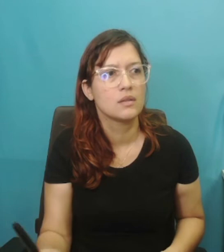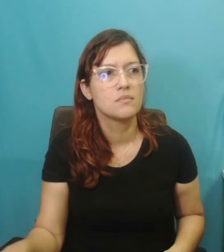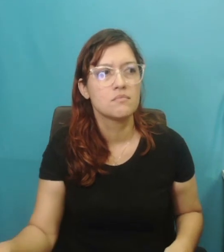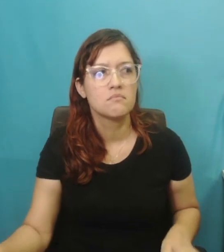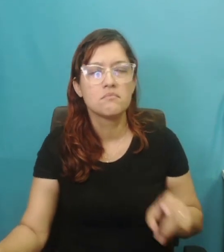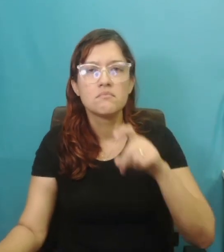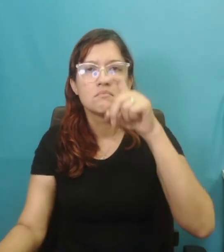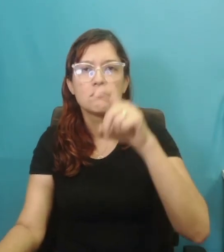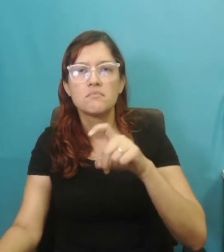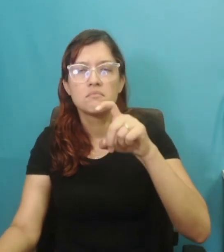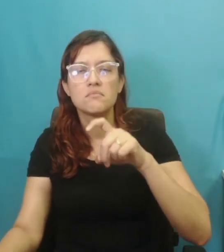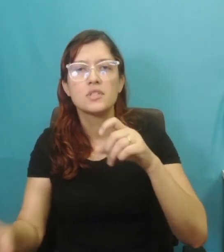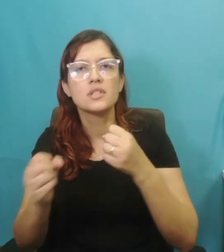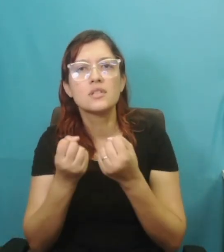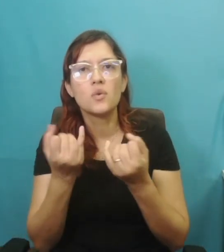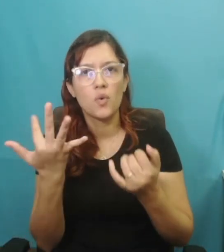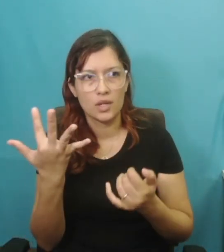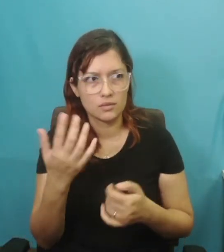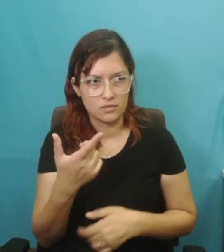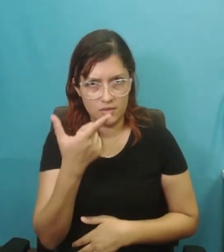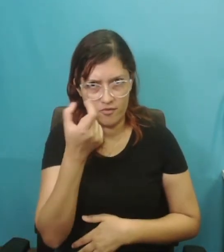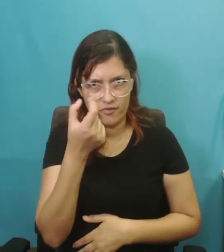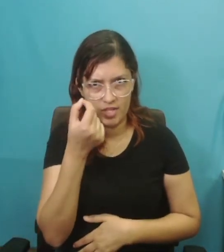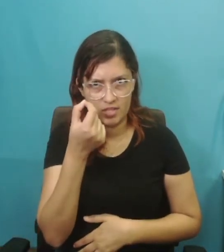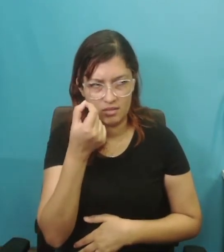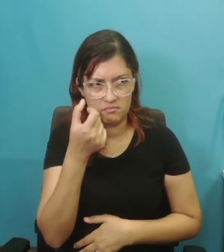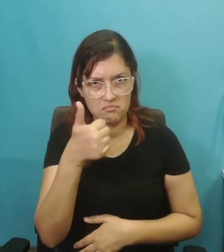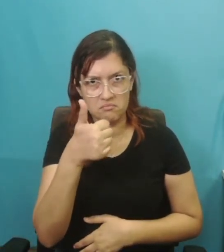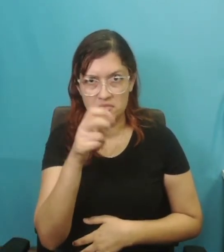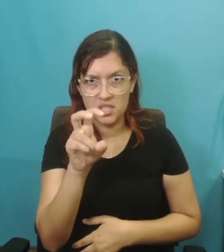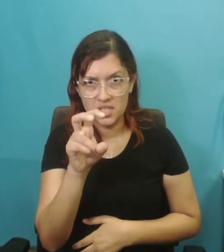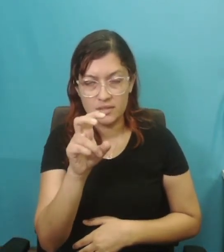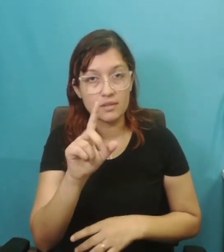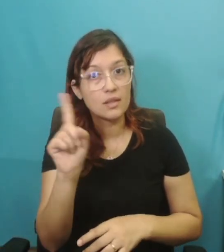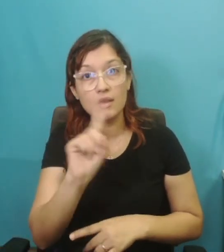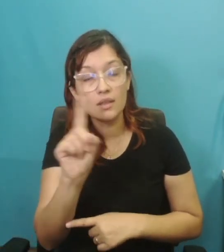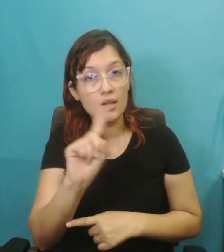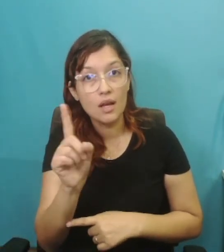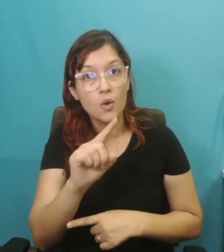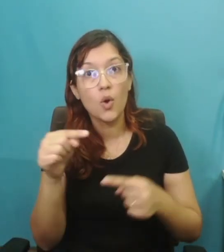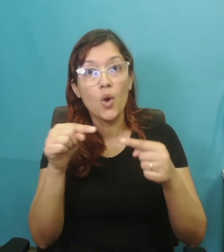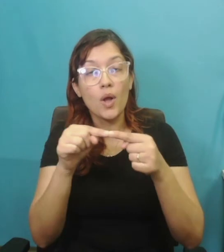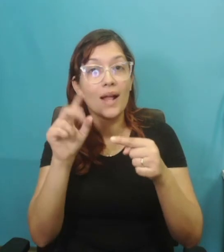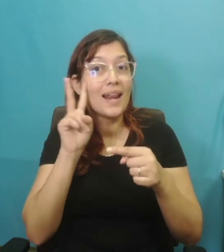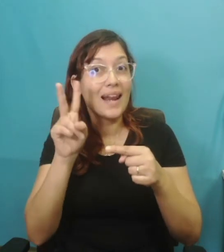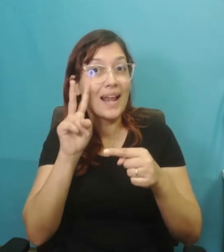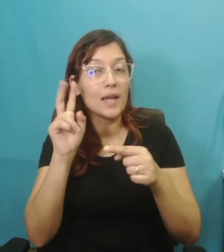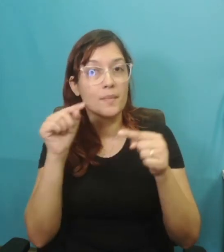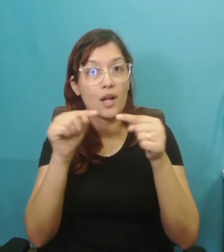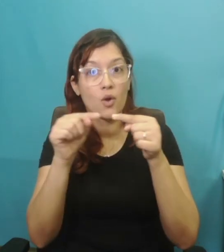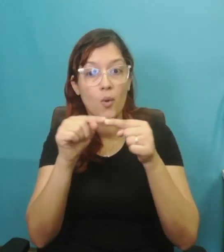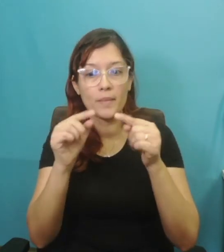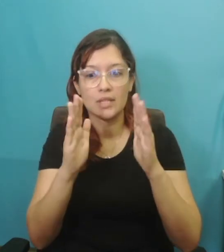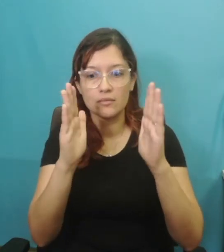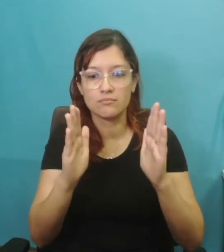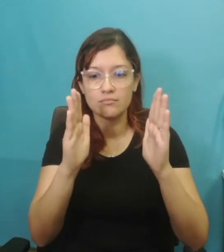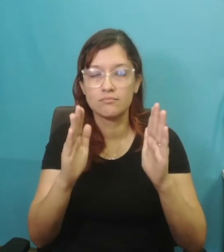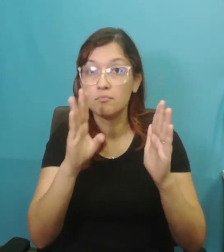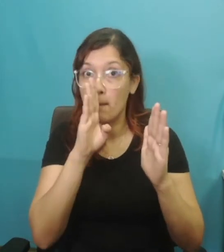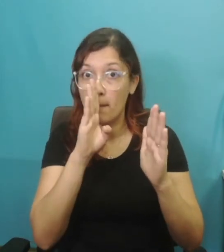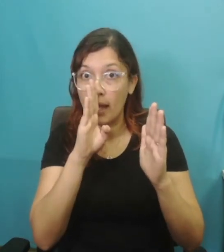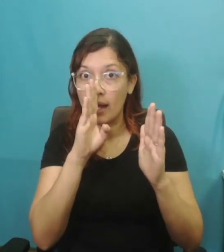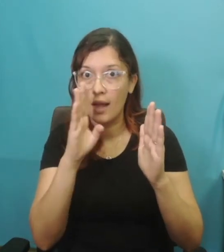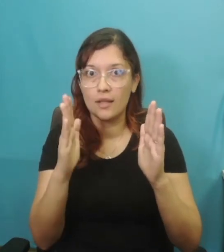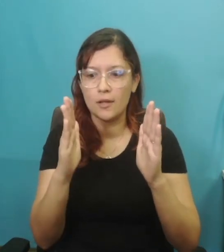Mas e o x? Vai ser 20? 15? Não, lembra